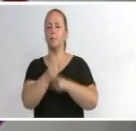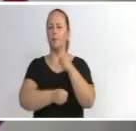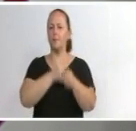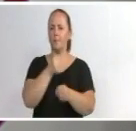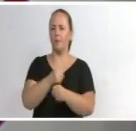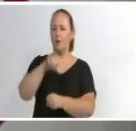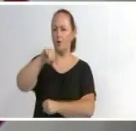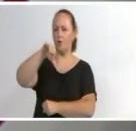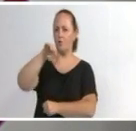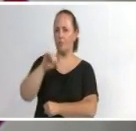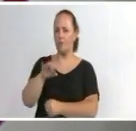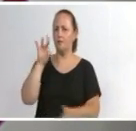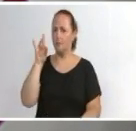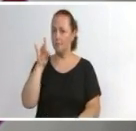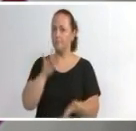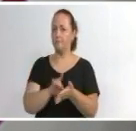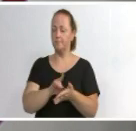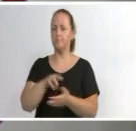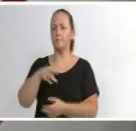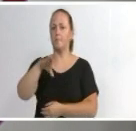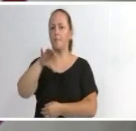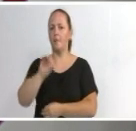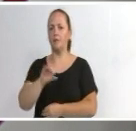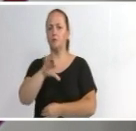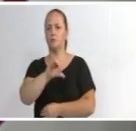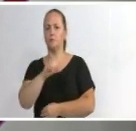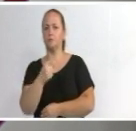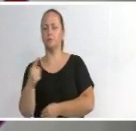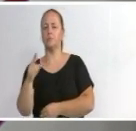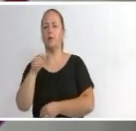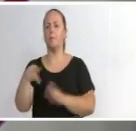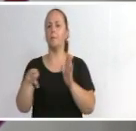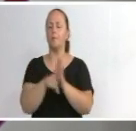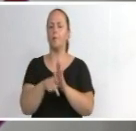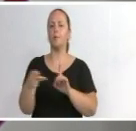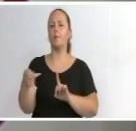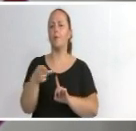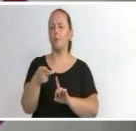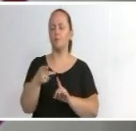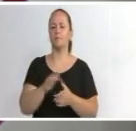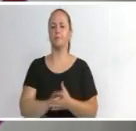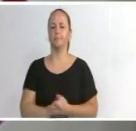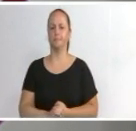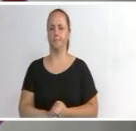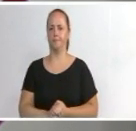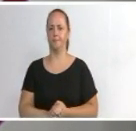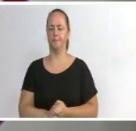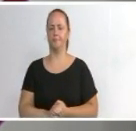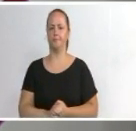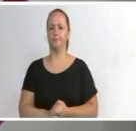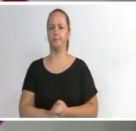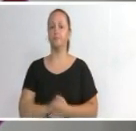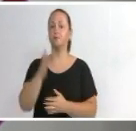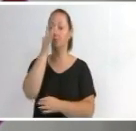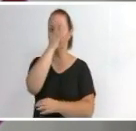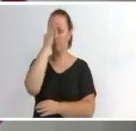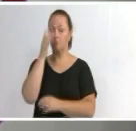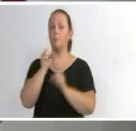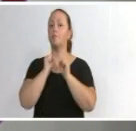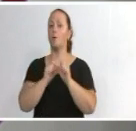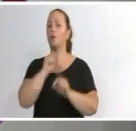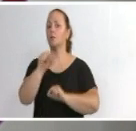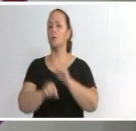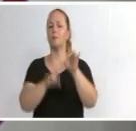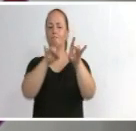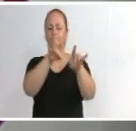de março de 91, que é o Código de Defesa do Consumidor. O consumidor pode desistir